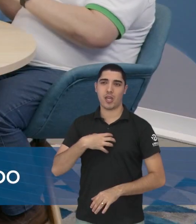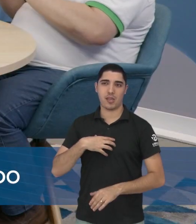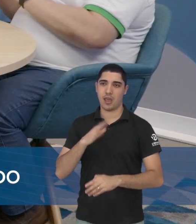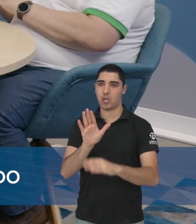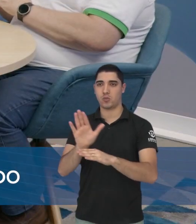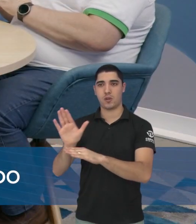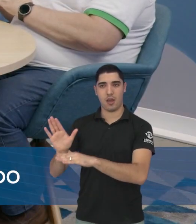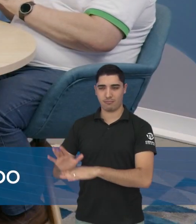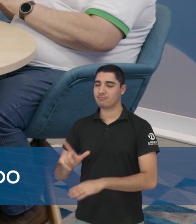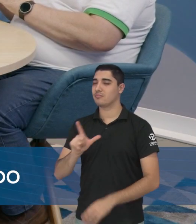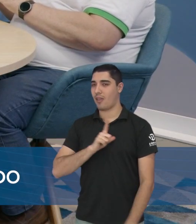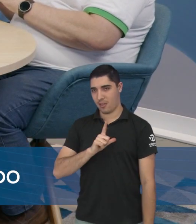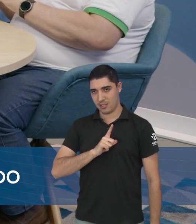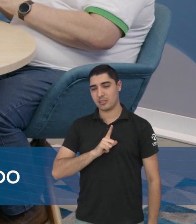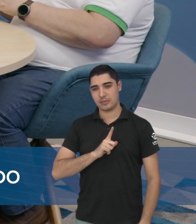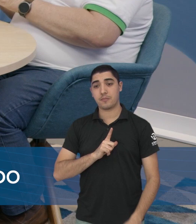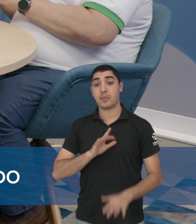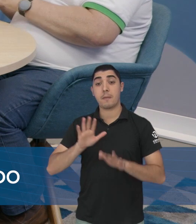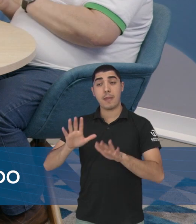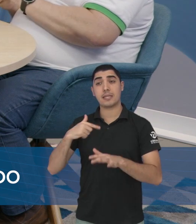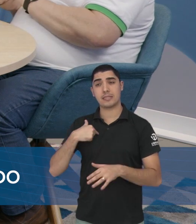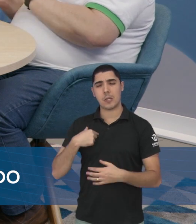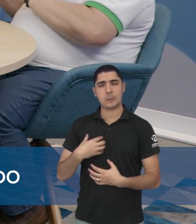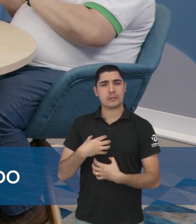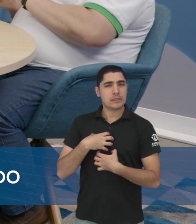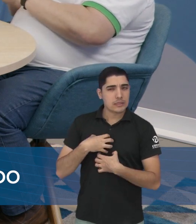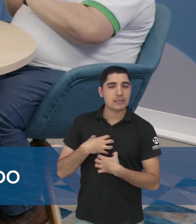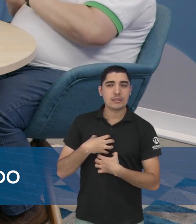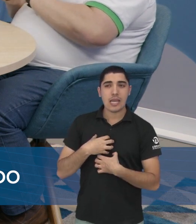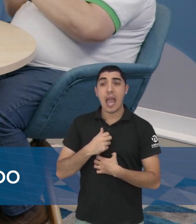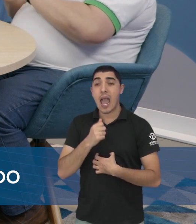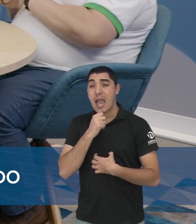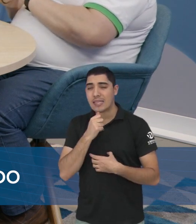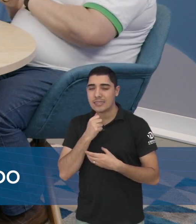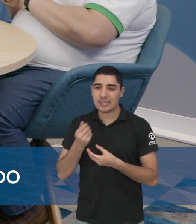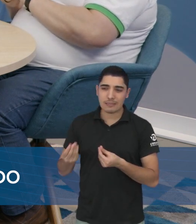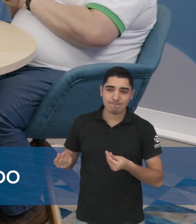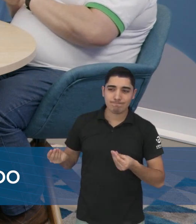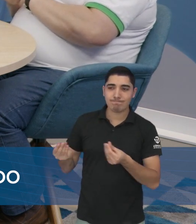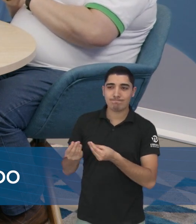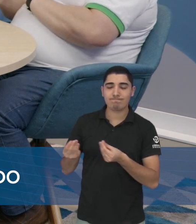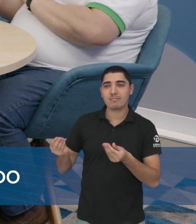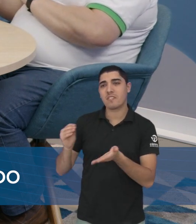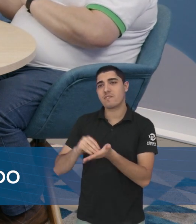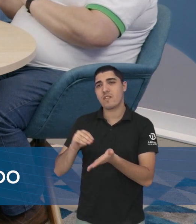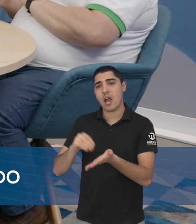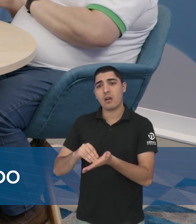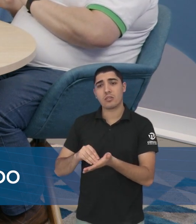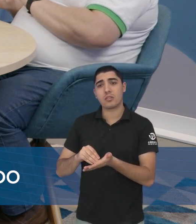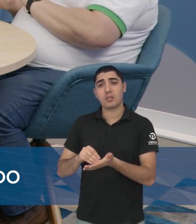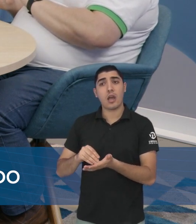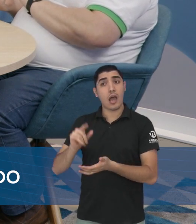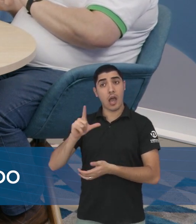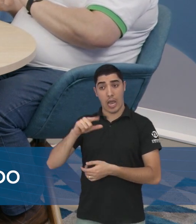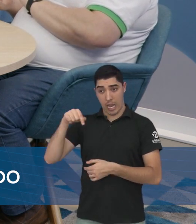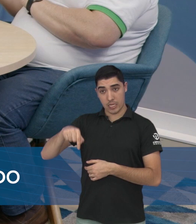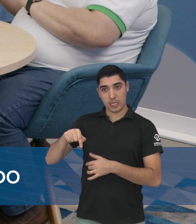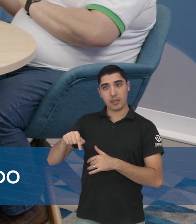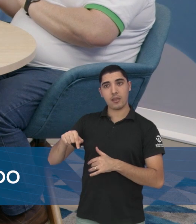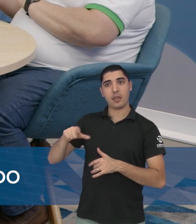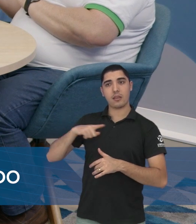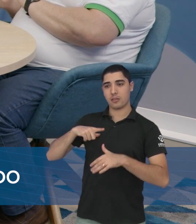formas. O que eu sinto, às vezes, que falta um pouco mais. Nós estamos tendo um espaço muito rico